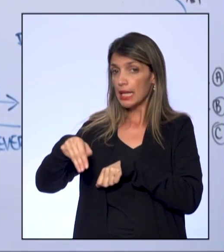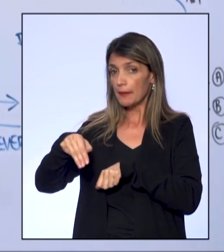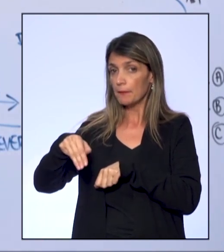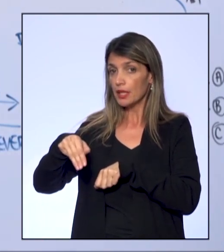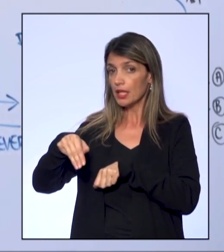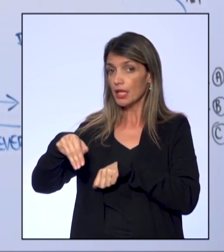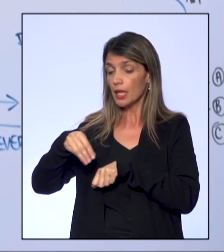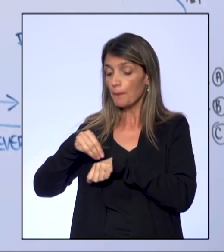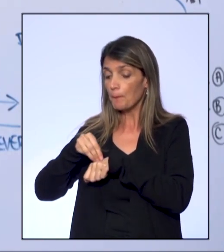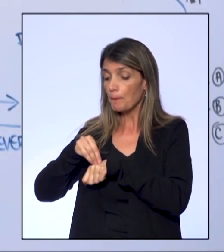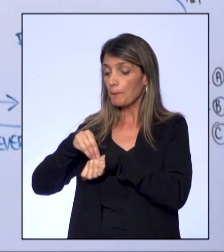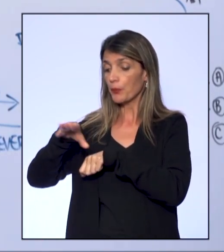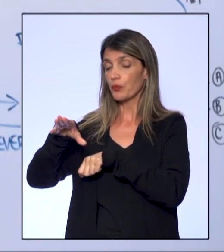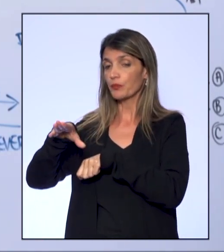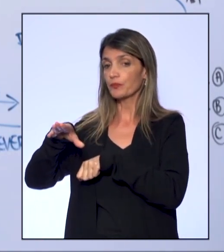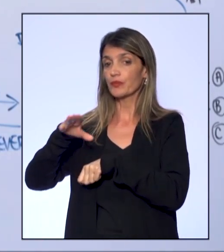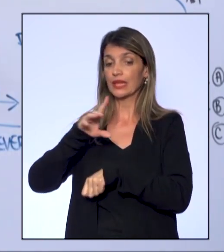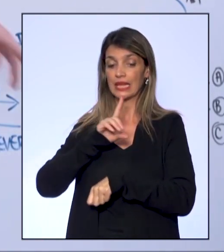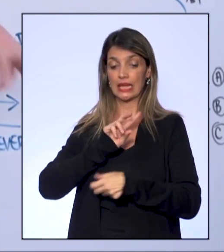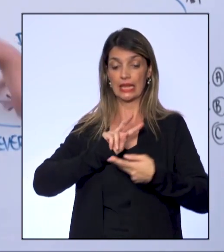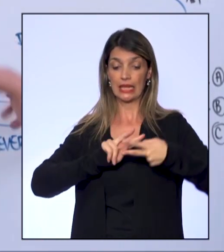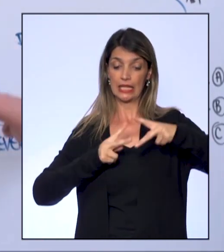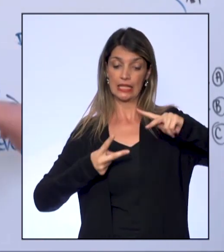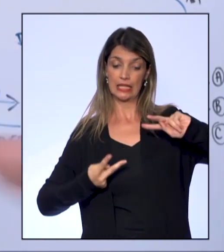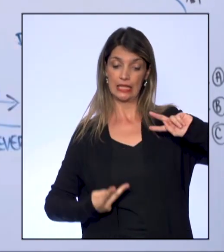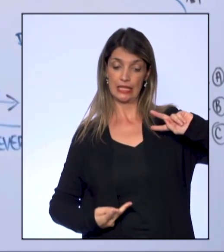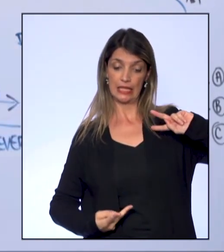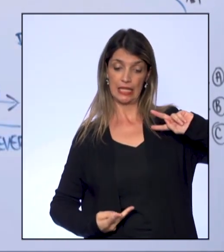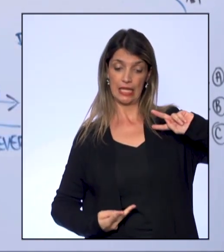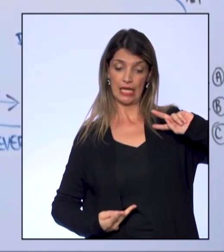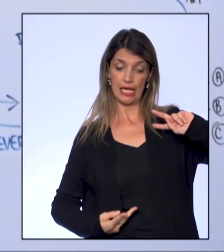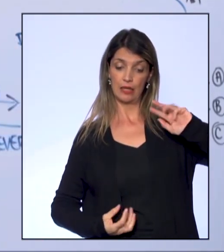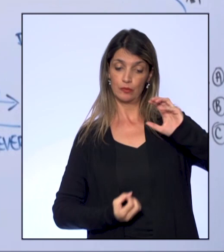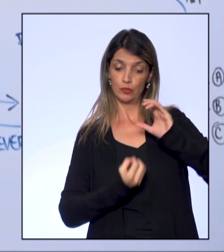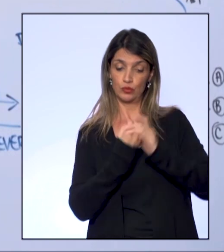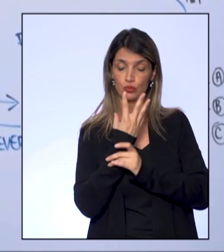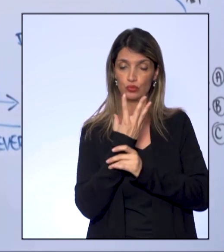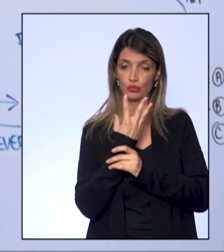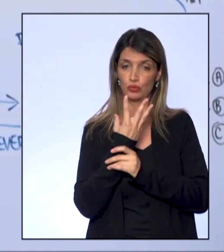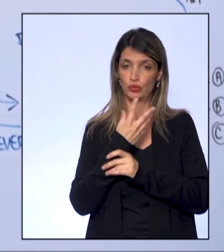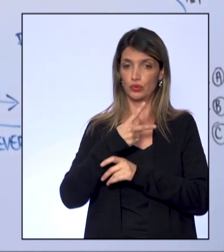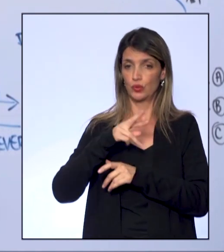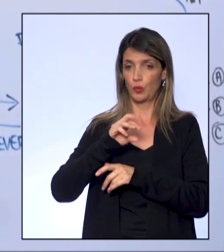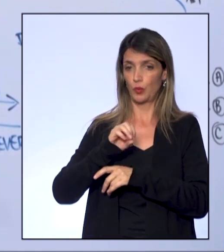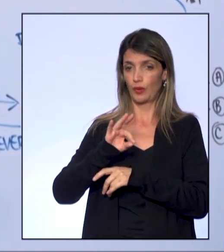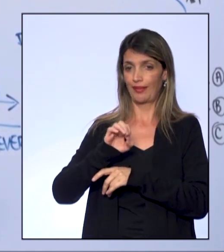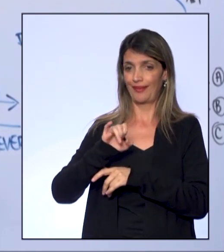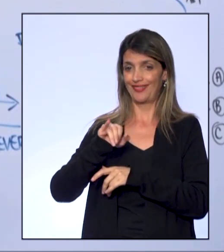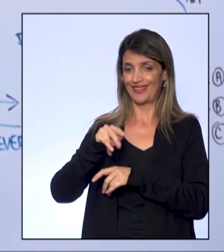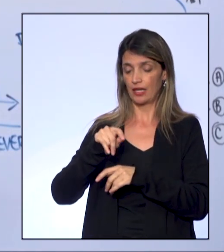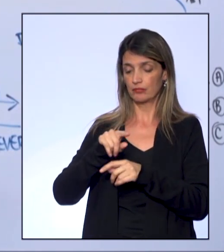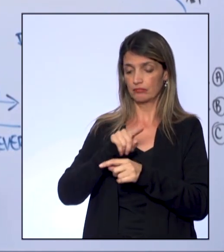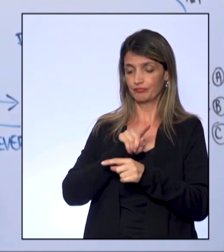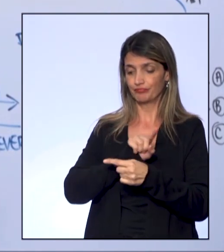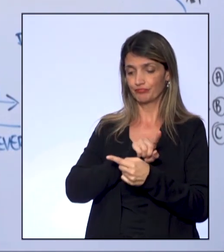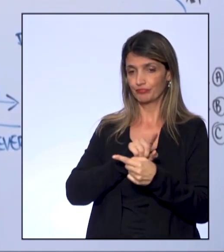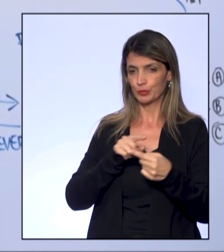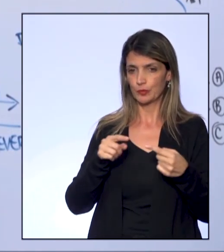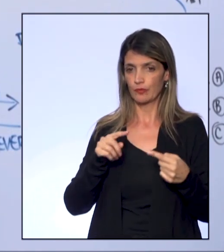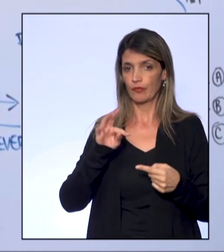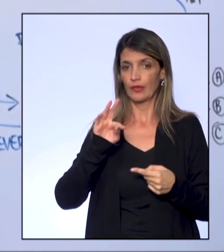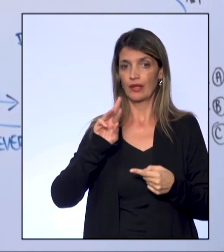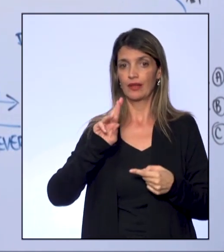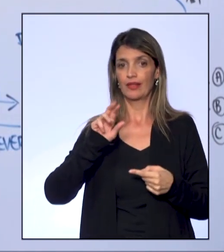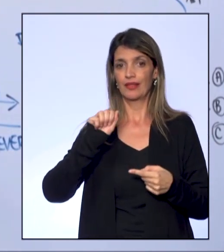tá? E esse DNA, quando ele produz uma molécula de RNA, a gente dá um nome para isso. A gente chama de transcrição. Qual é o nome,